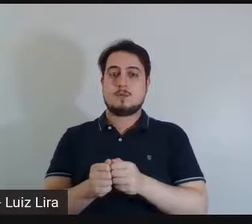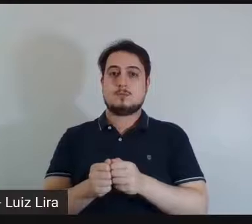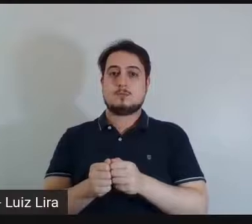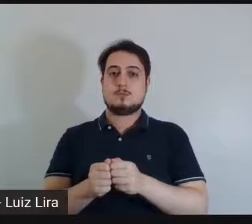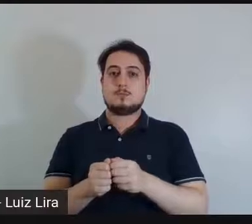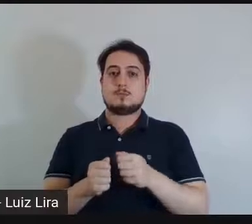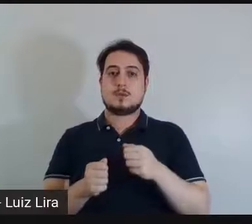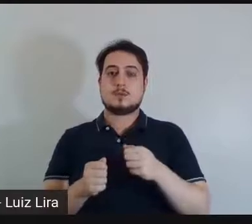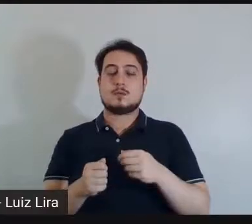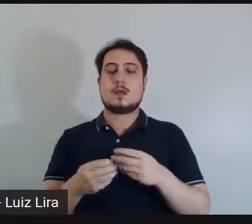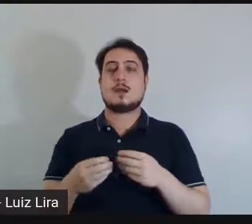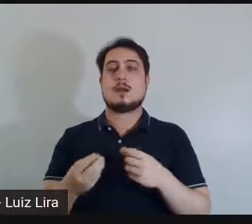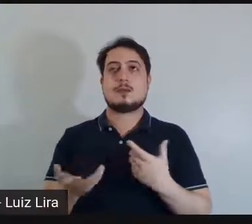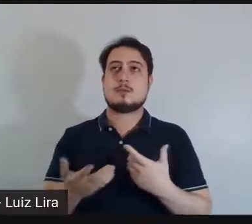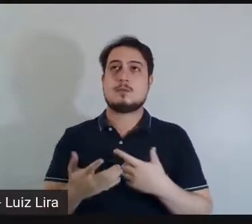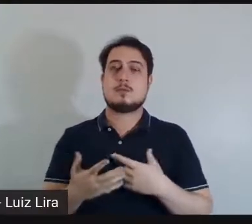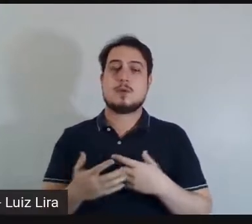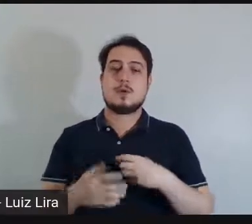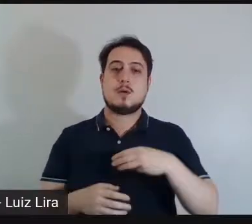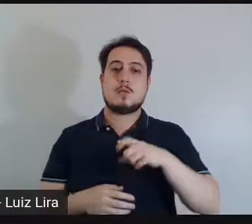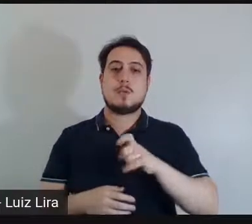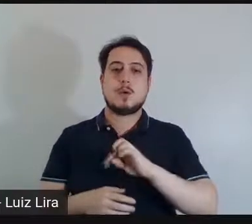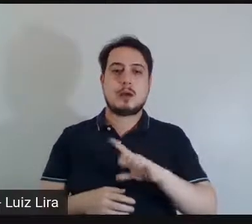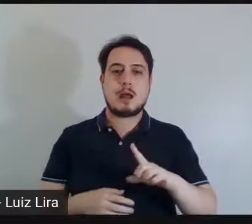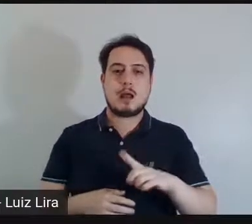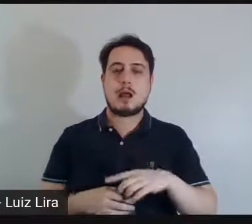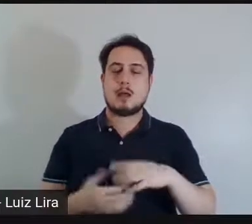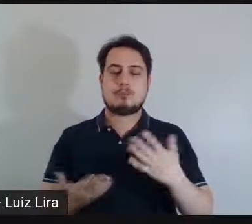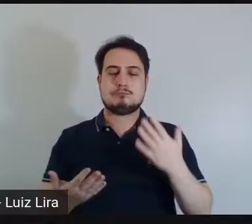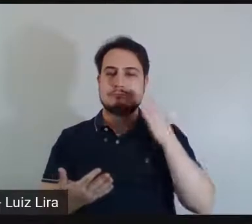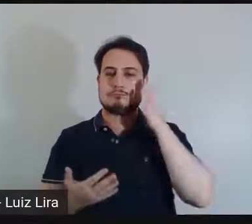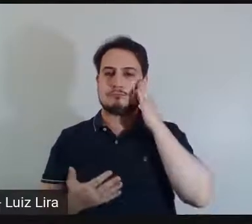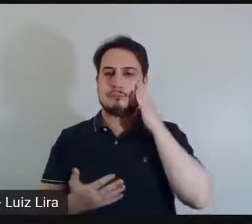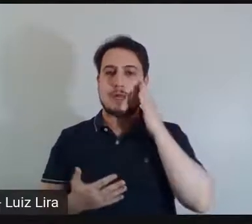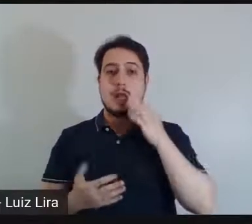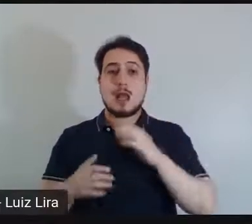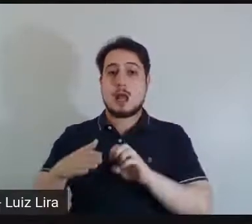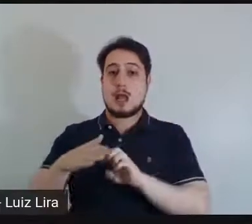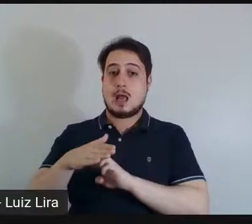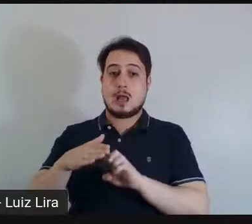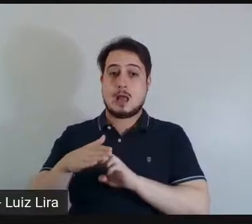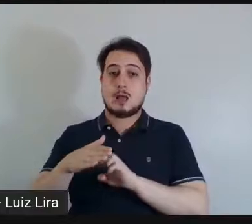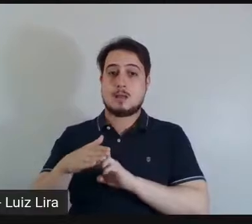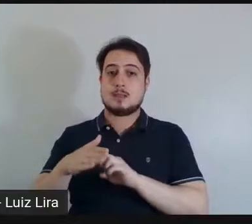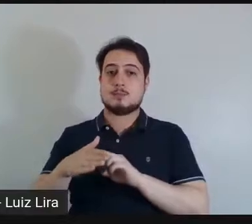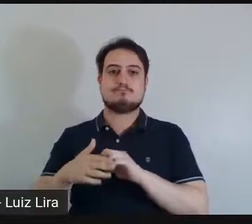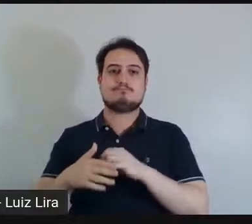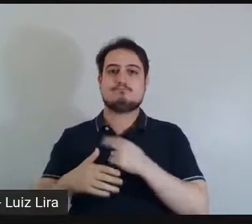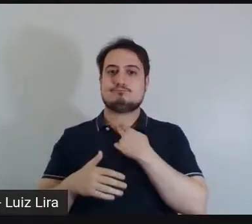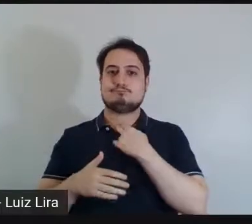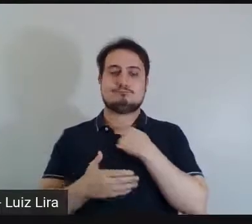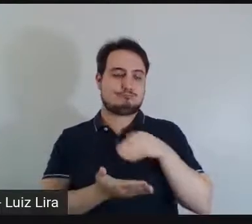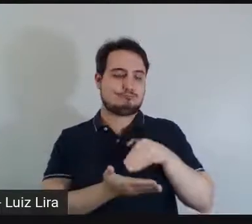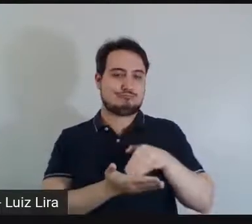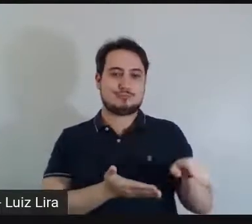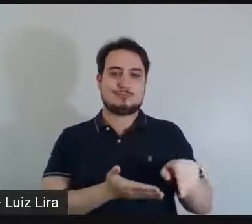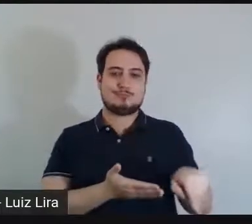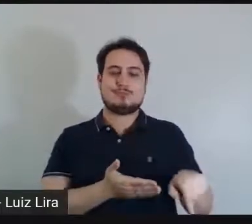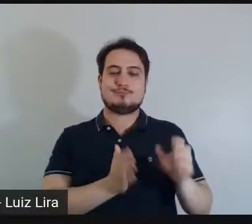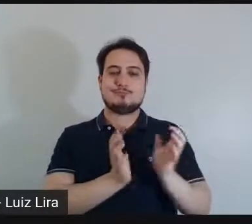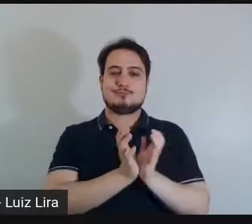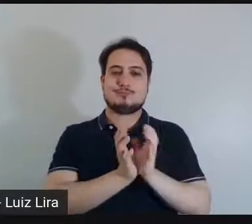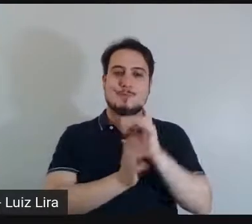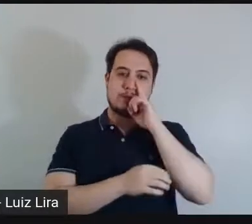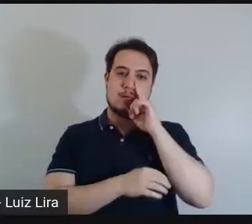moralidade, posso até dizer assim, por bom senso, a empresa não poderia mandar o empregado